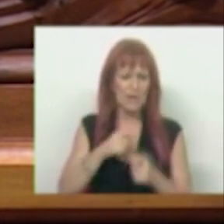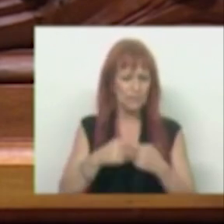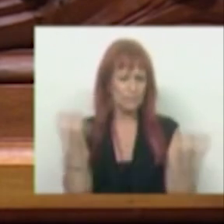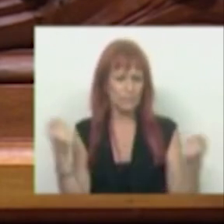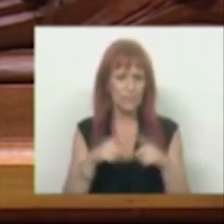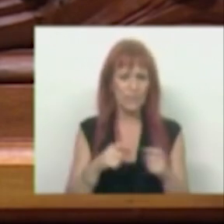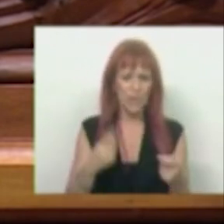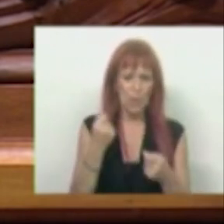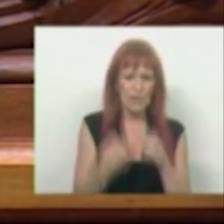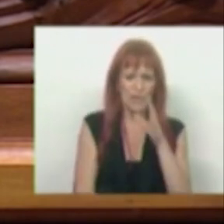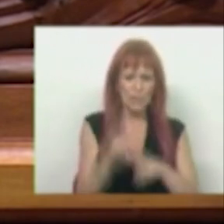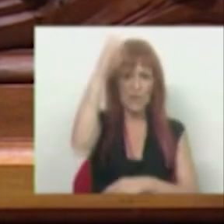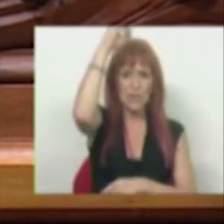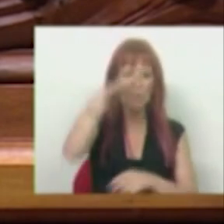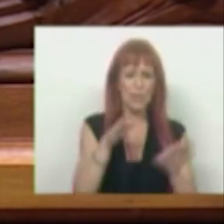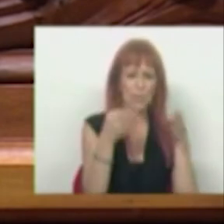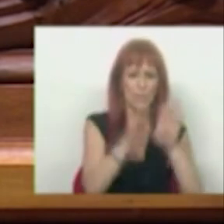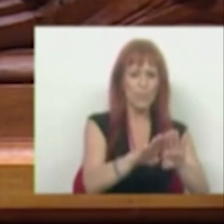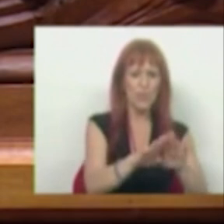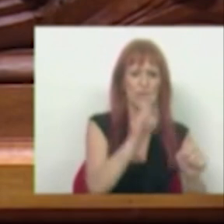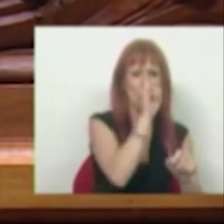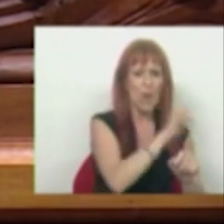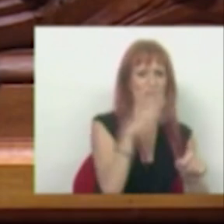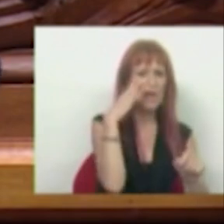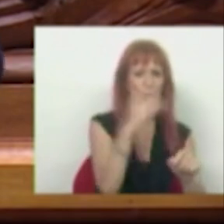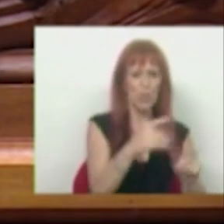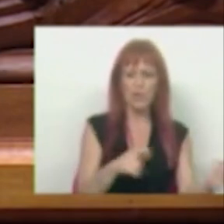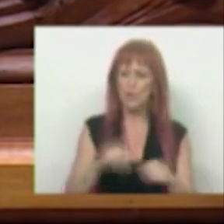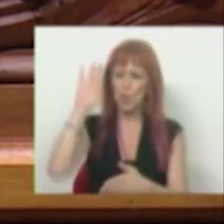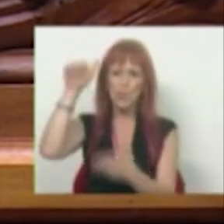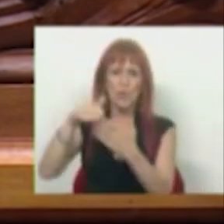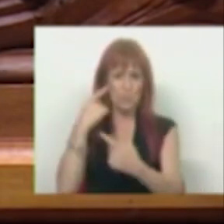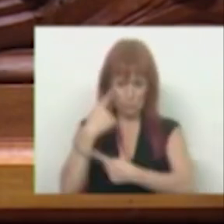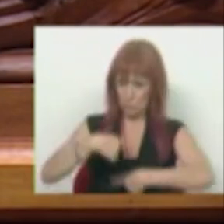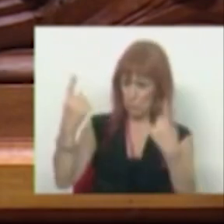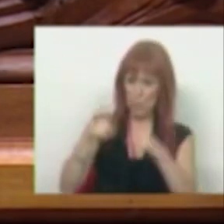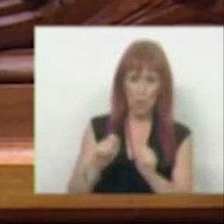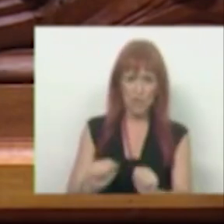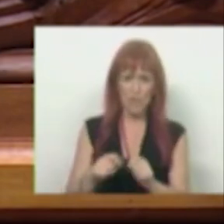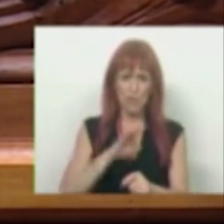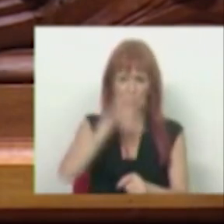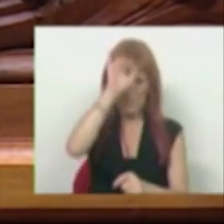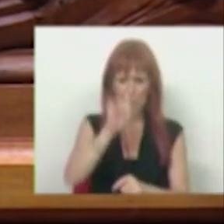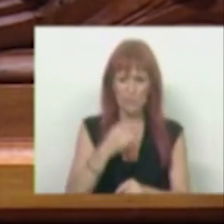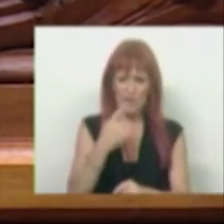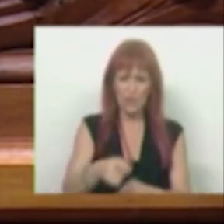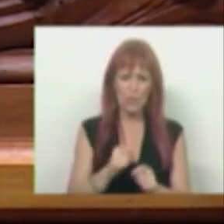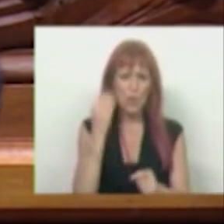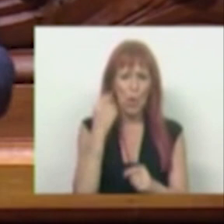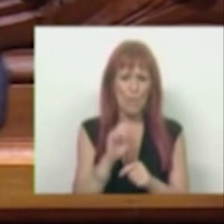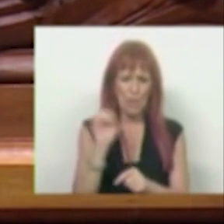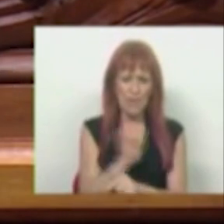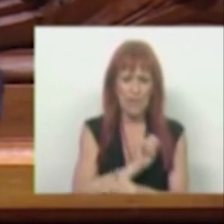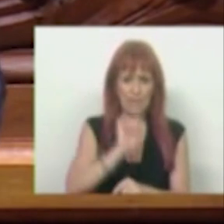a formação do preço de eletricidade na Península Ibérica do gás natural. Os resultados estão à vista, foram ditos pelo Sr. Primeiro-Ministro. O mecanismo no primeiro